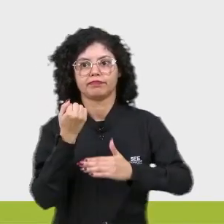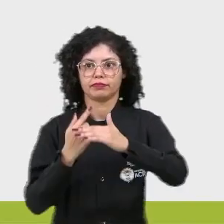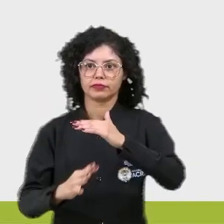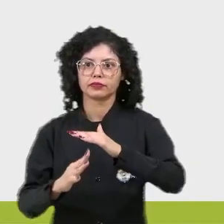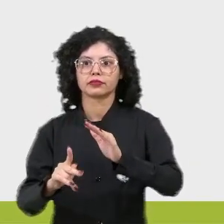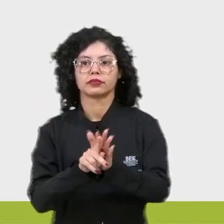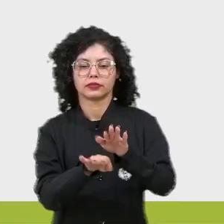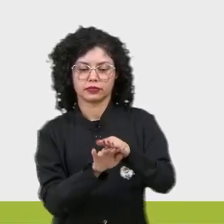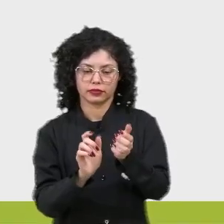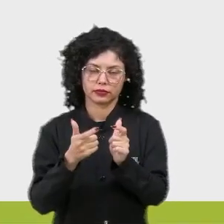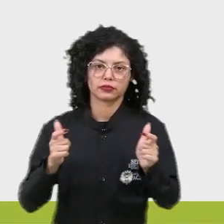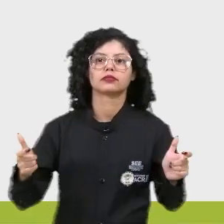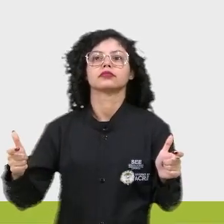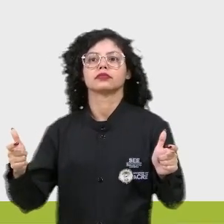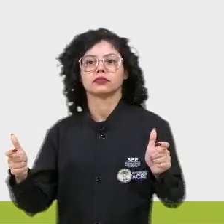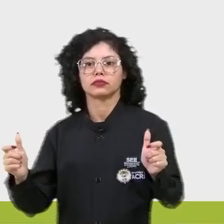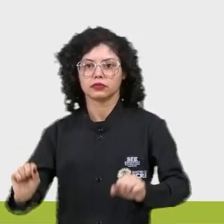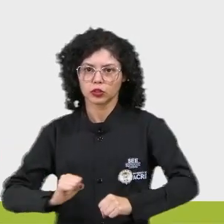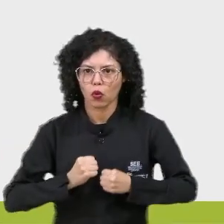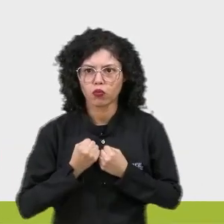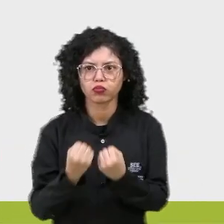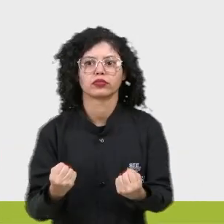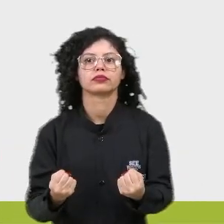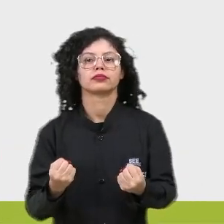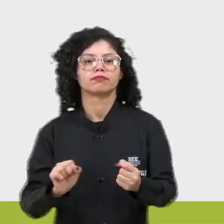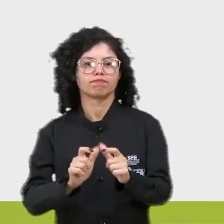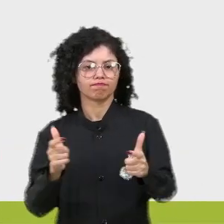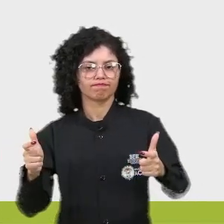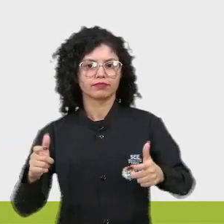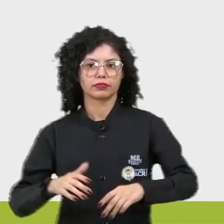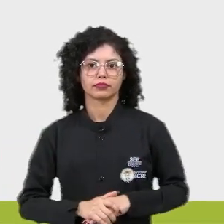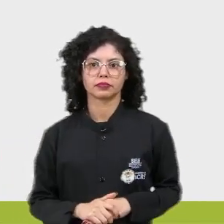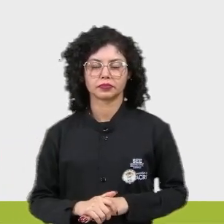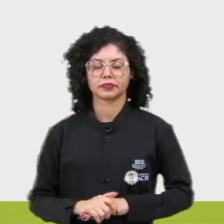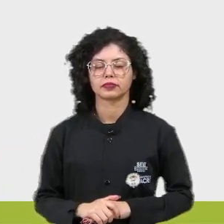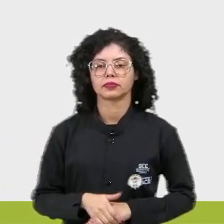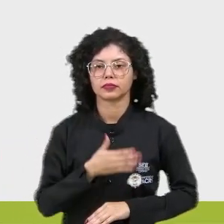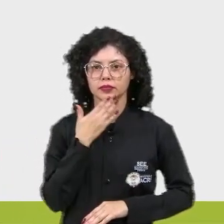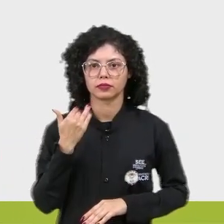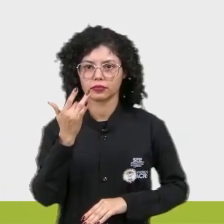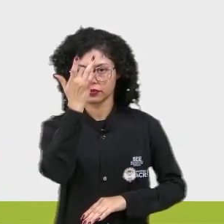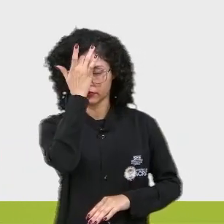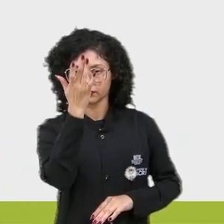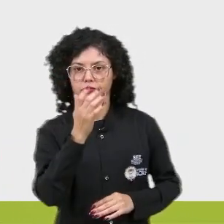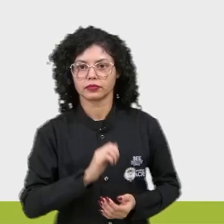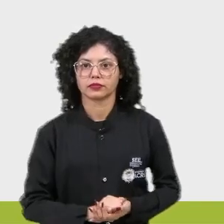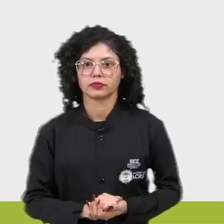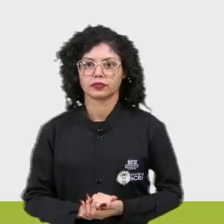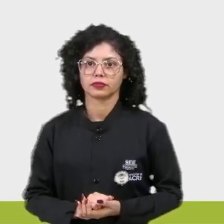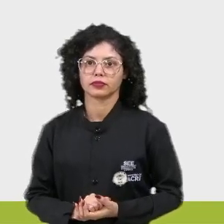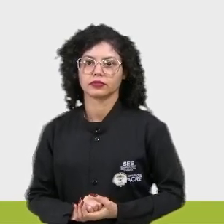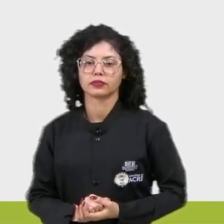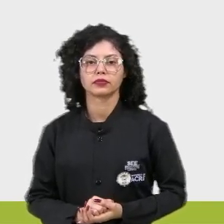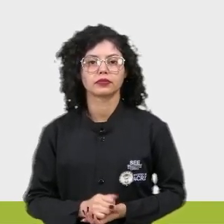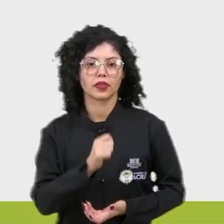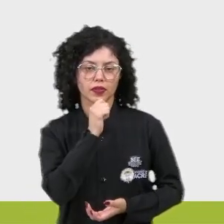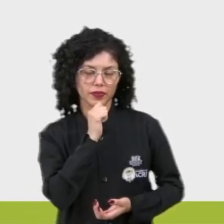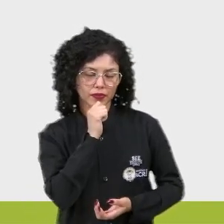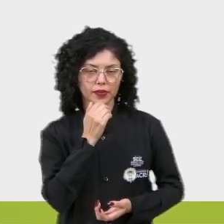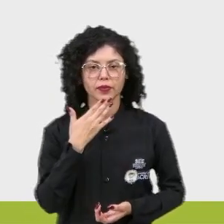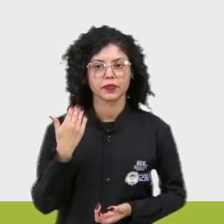transportar elevados volumes de carga. Tá? O que facilita e até acaba aí poupando,